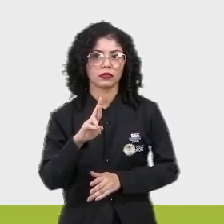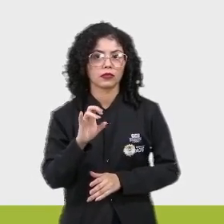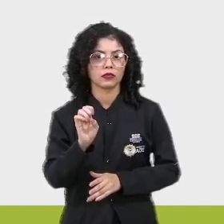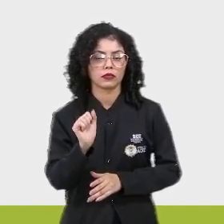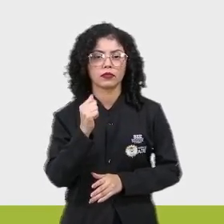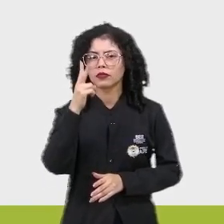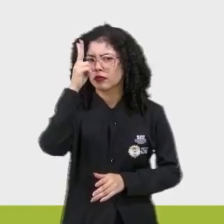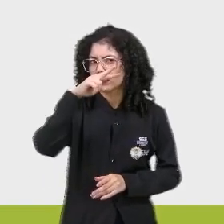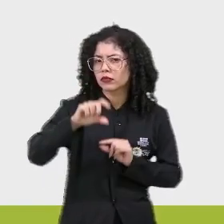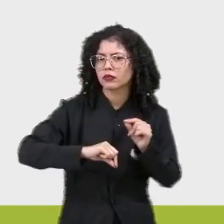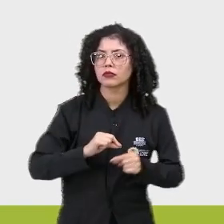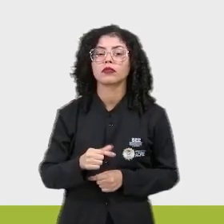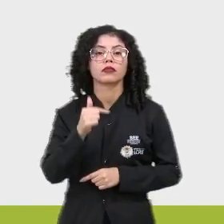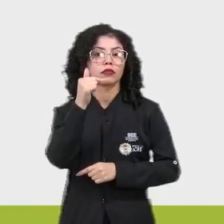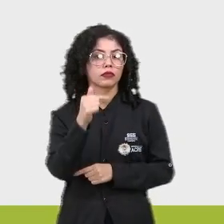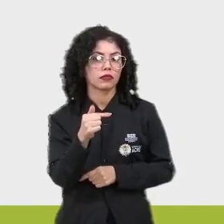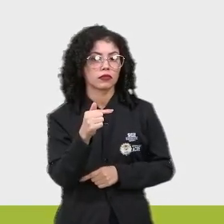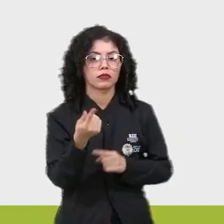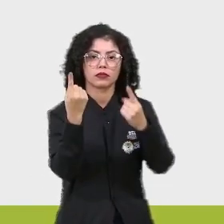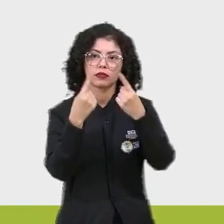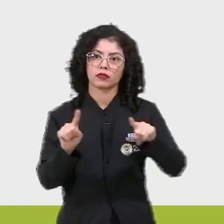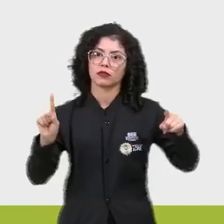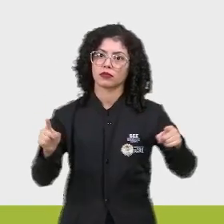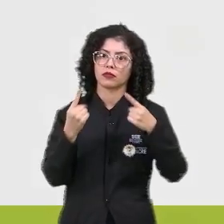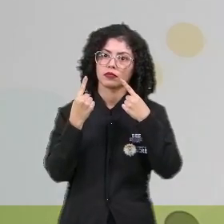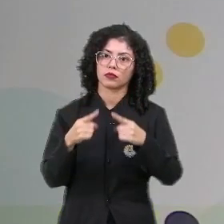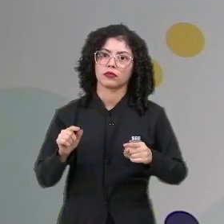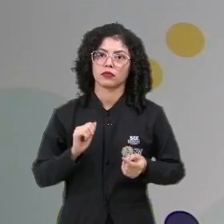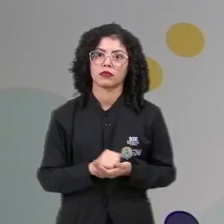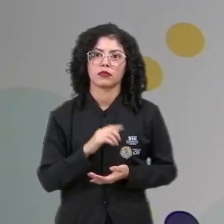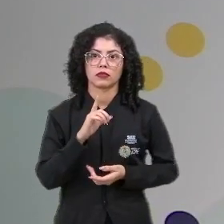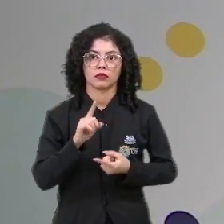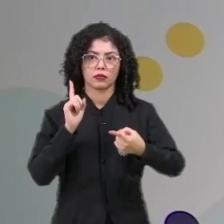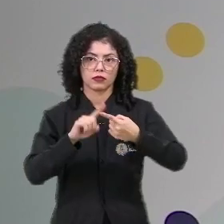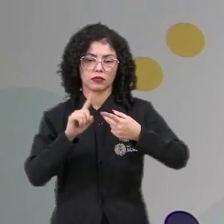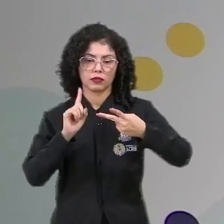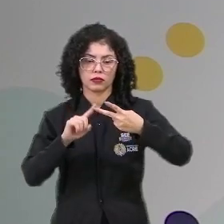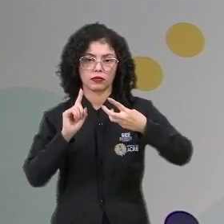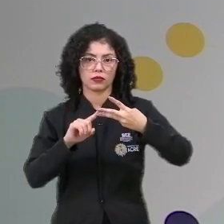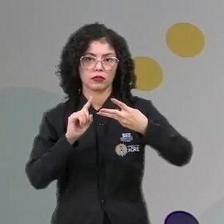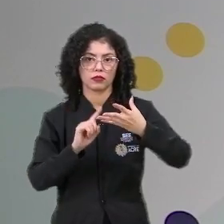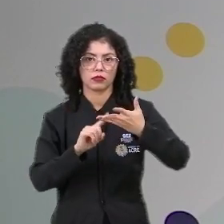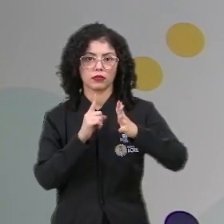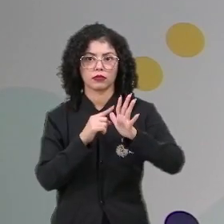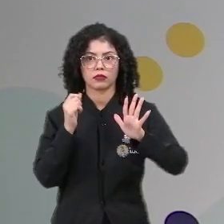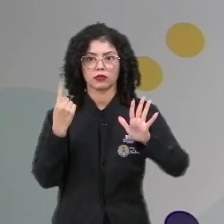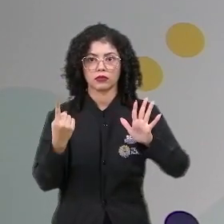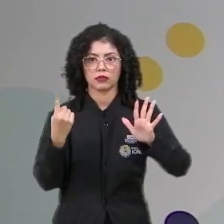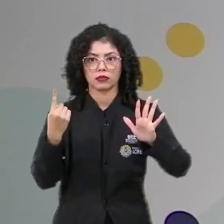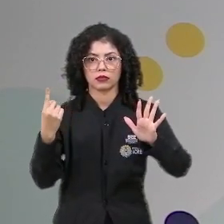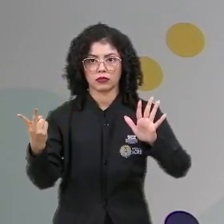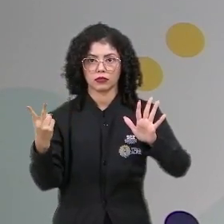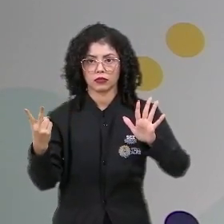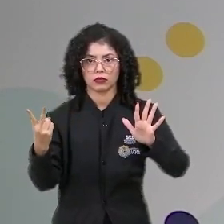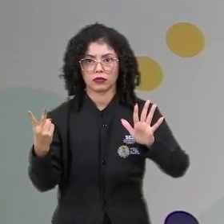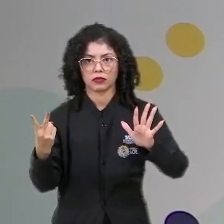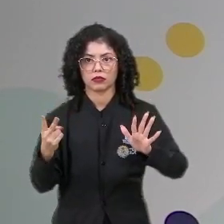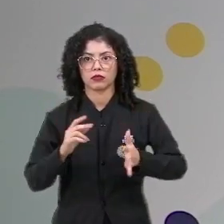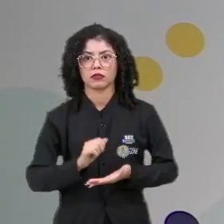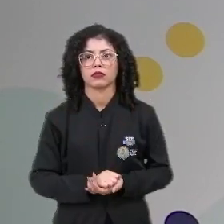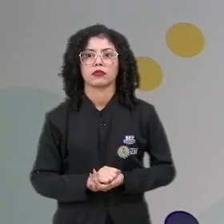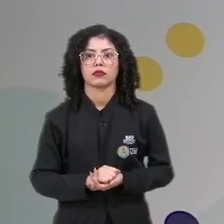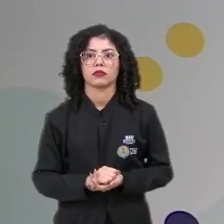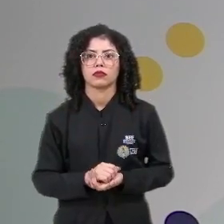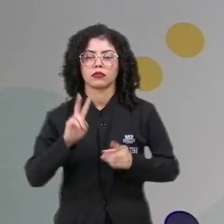só lembrarmos das 7 notas musicais, tá? Dó, Ré, Mi, Fá, Sol, Lá, Si. O